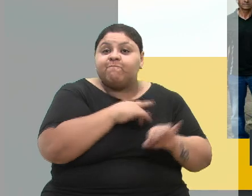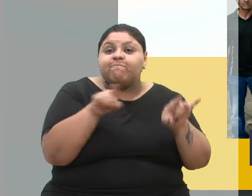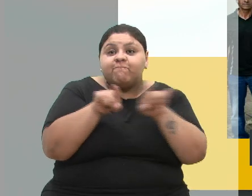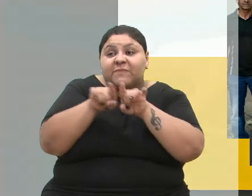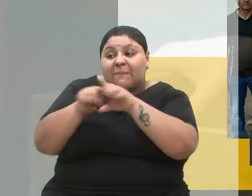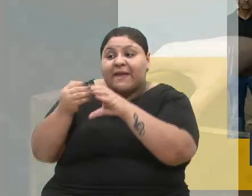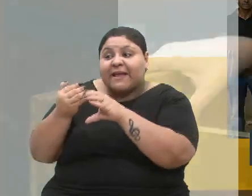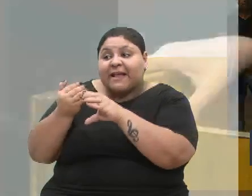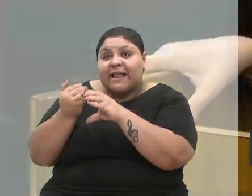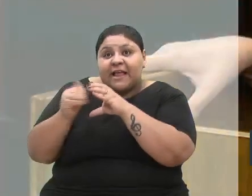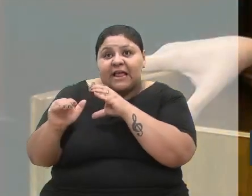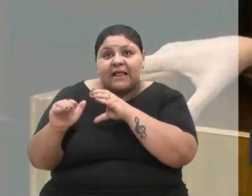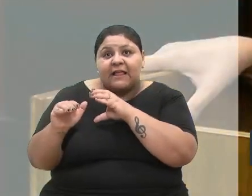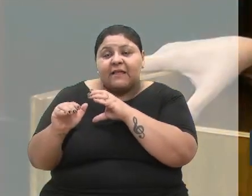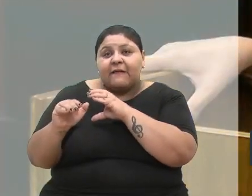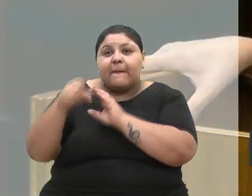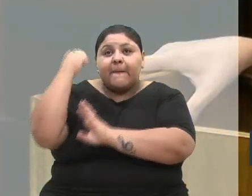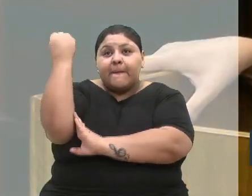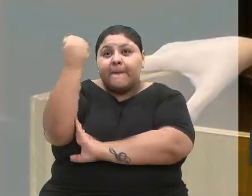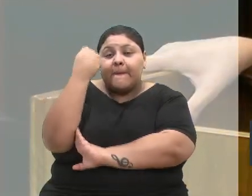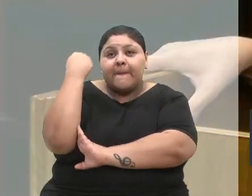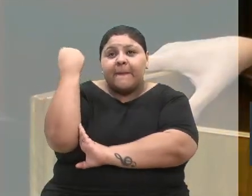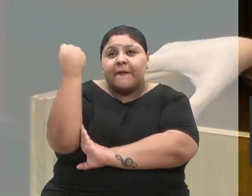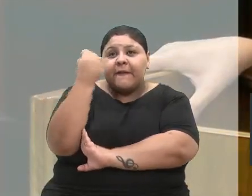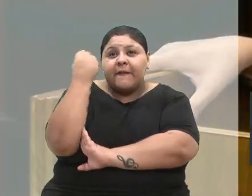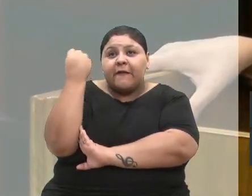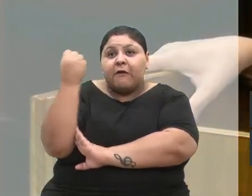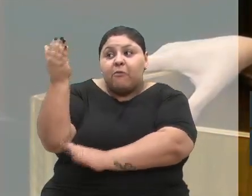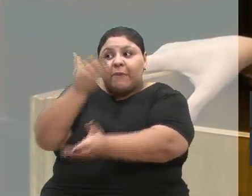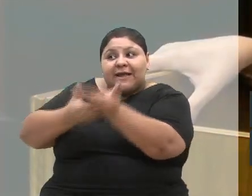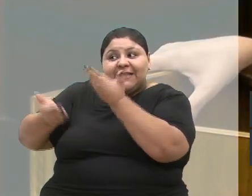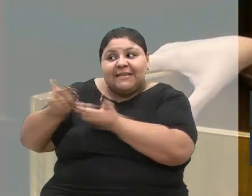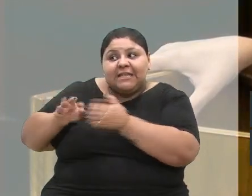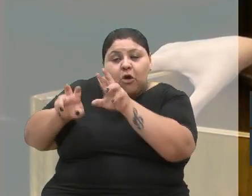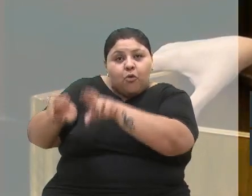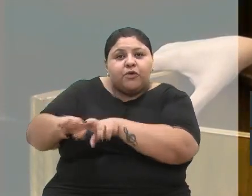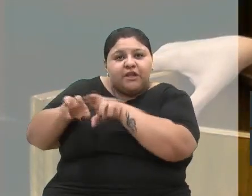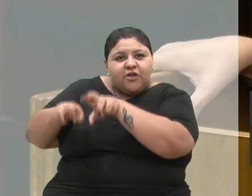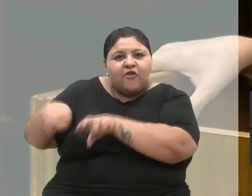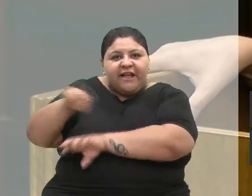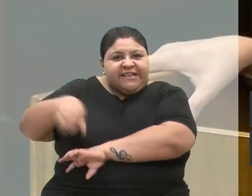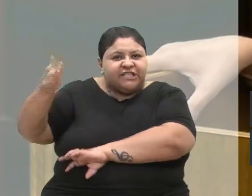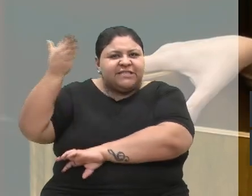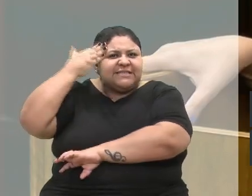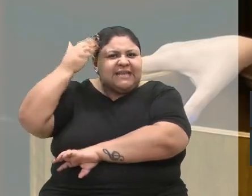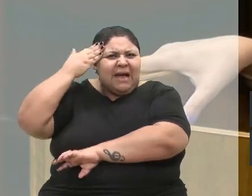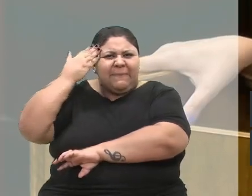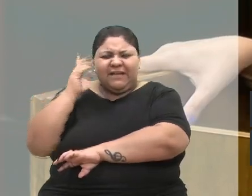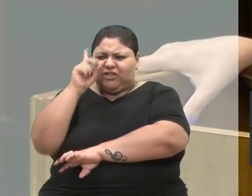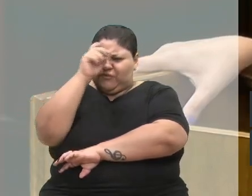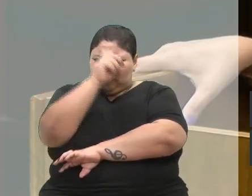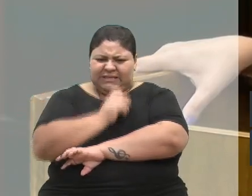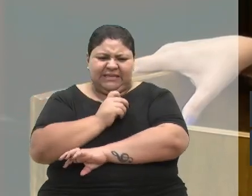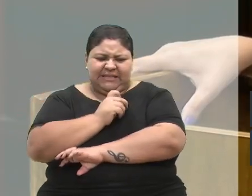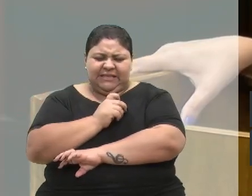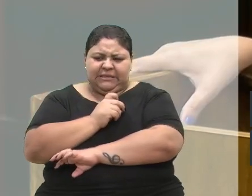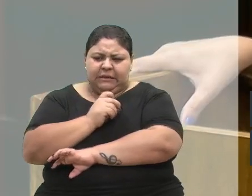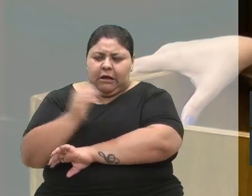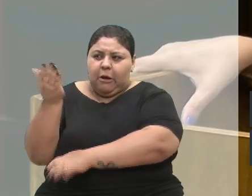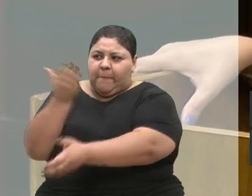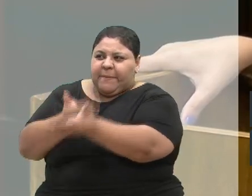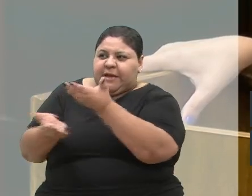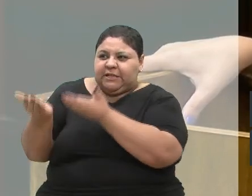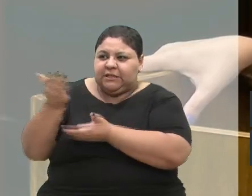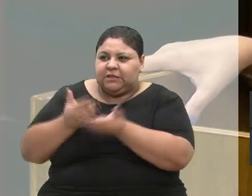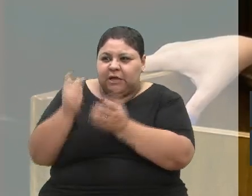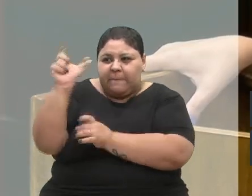investiu, né, numa ambulância para atender o interior, né? Então, o interior, a gente sabe a diferença, a dificuldade que é para atender, né, a